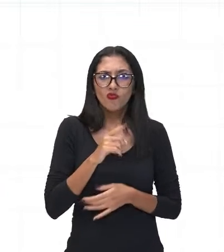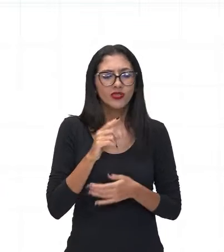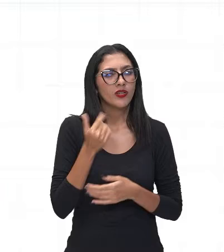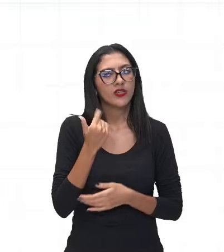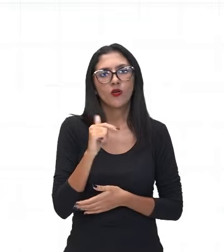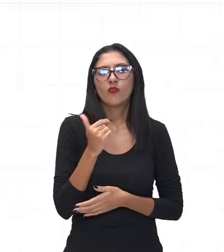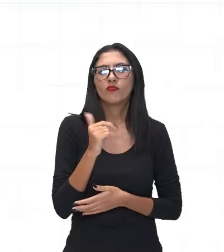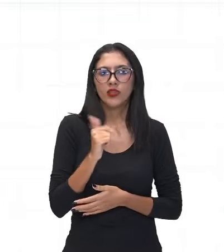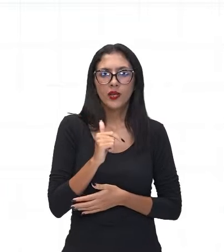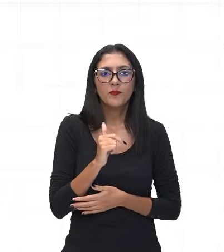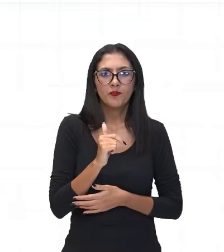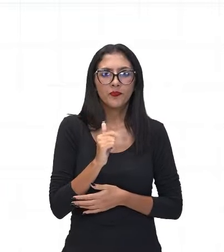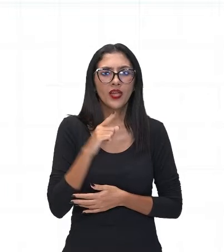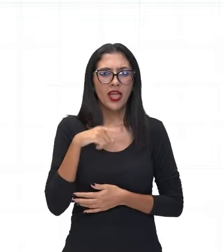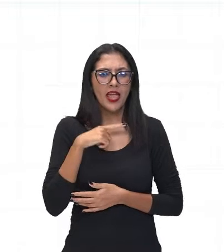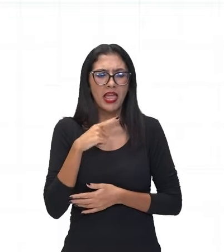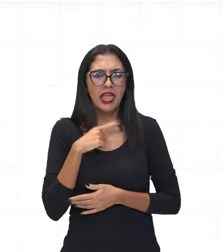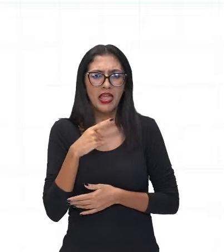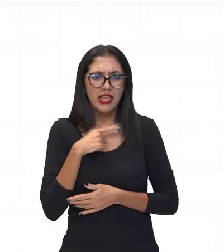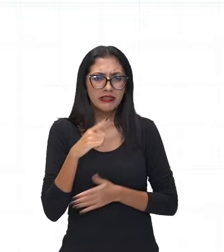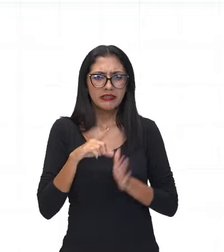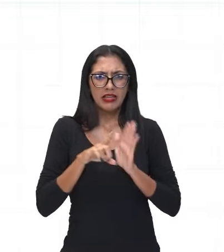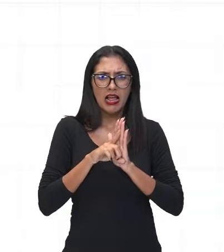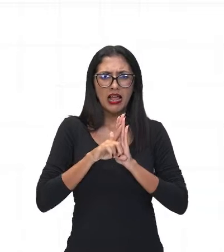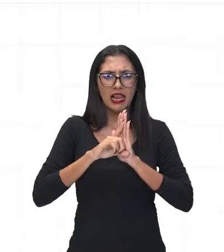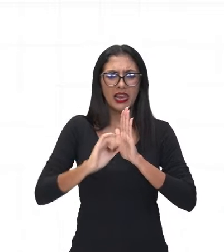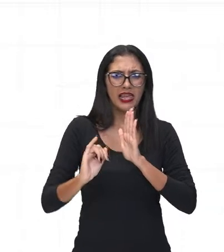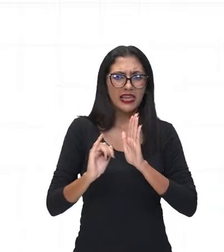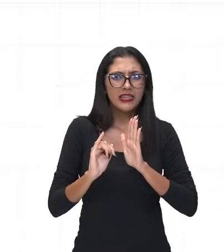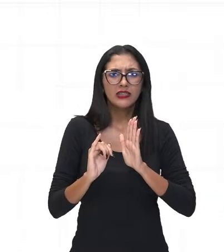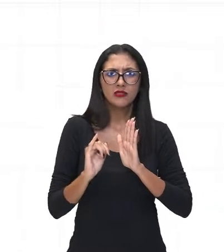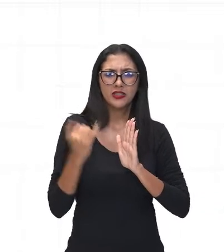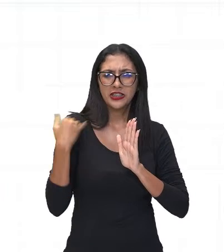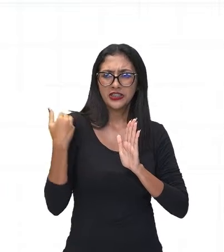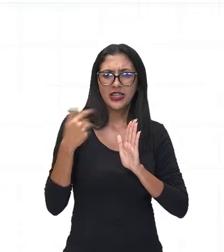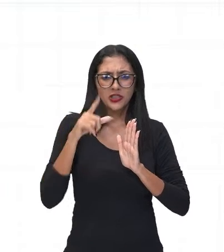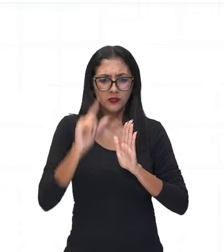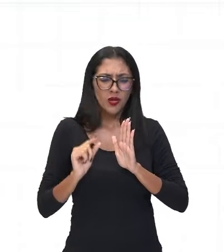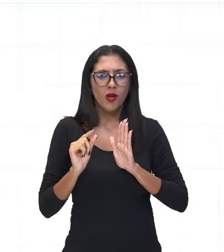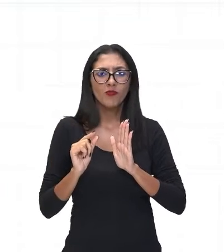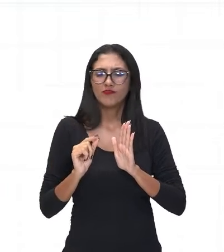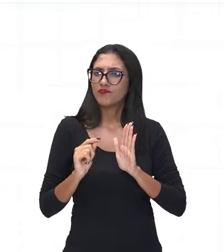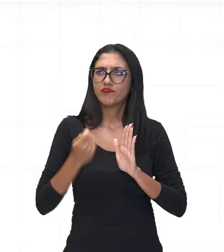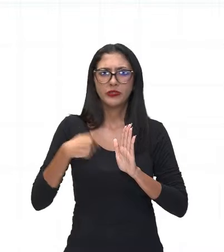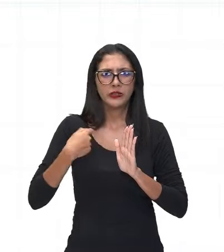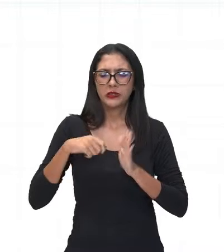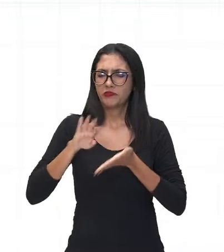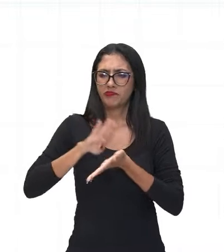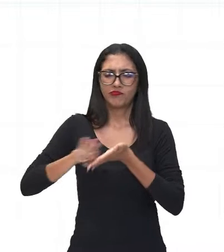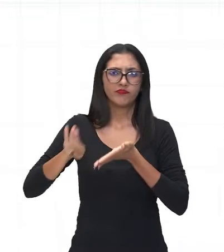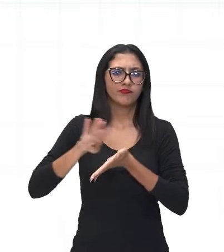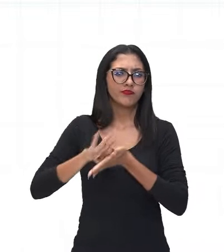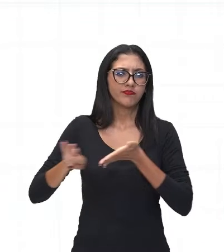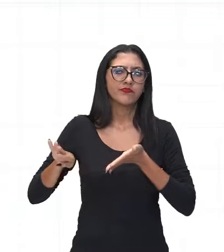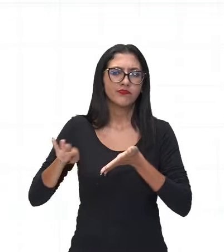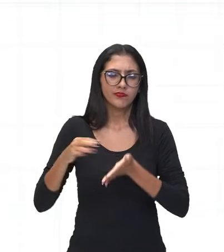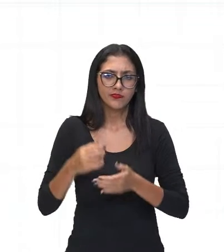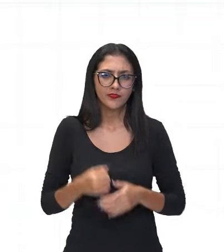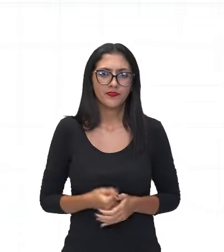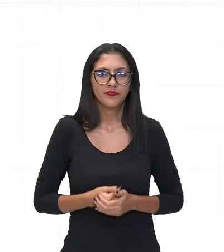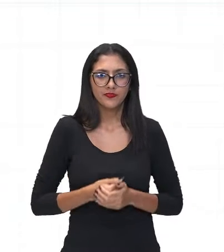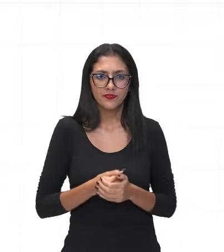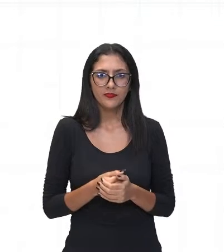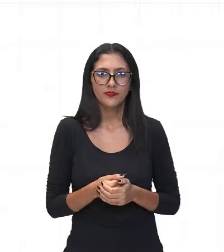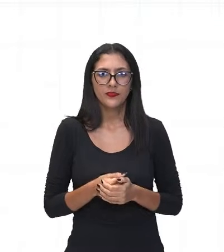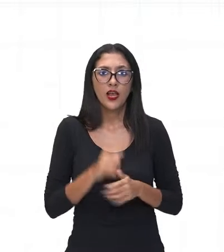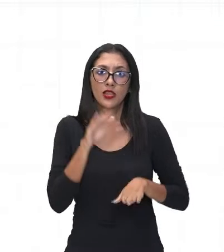absoluta deve ser urgentemente abolida. A capacidade de entender o caráter criminoso do